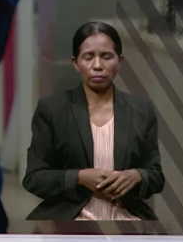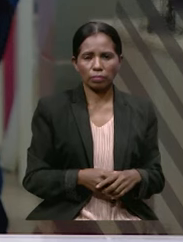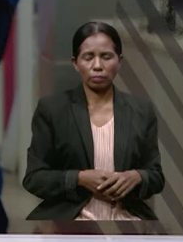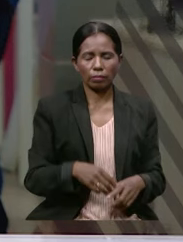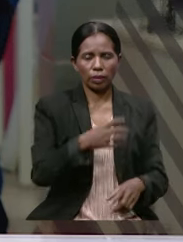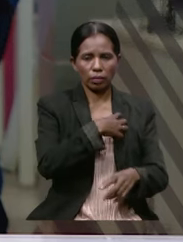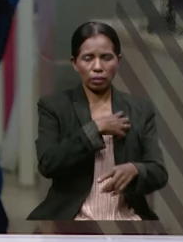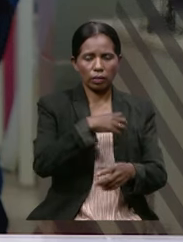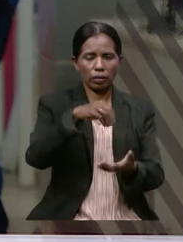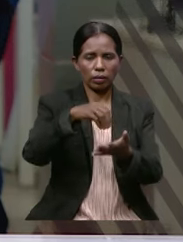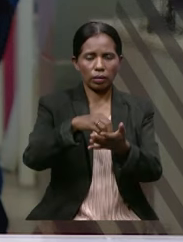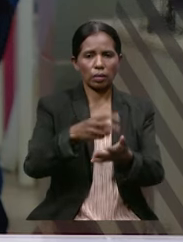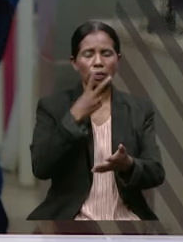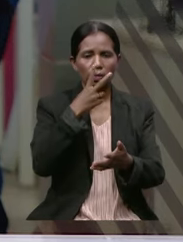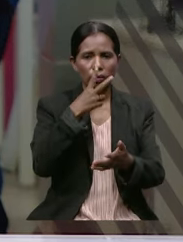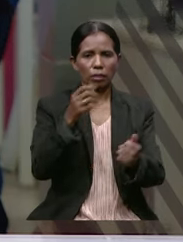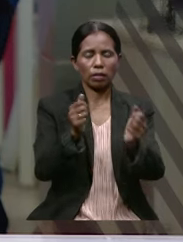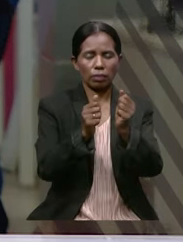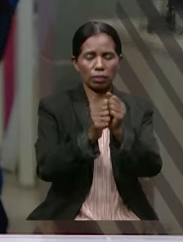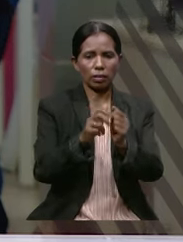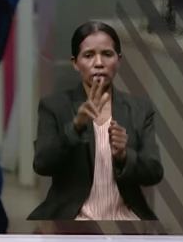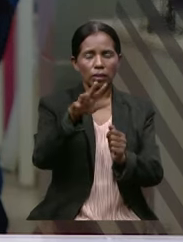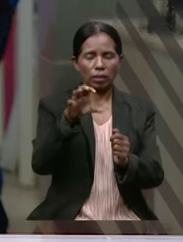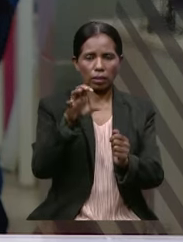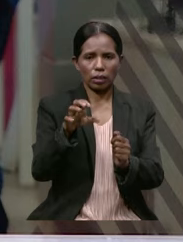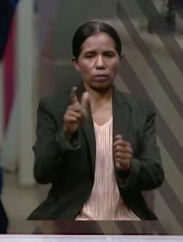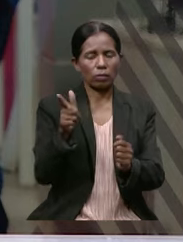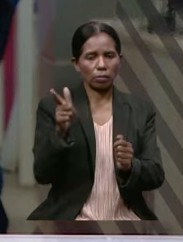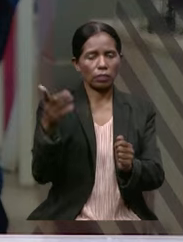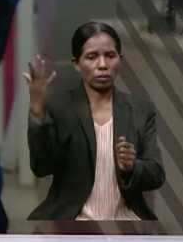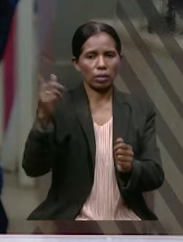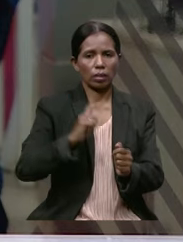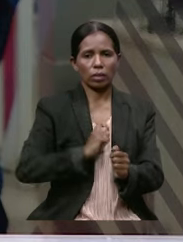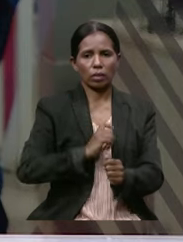Penetela segura sigaro ilegal kai 100 dolar onulu ia masledun tasitolo.